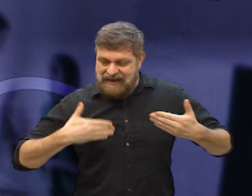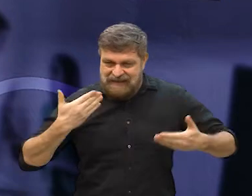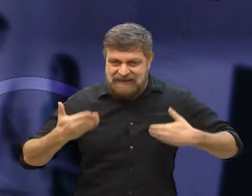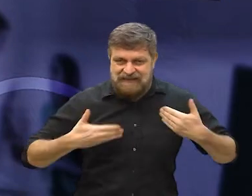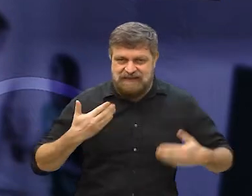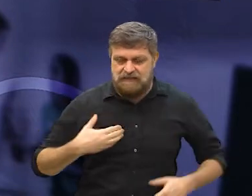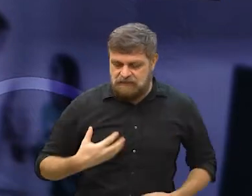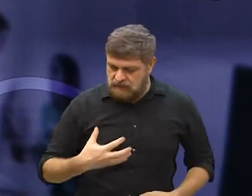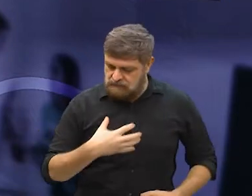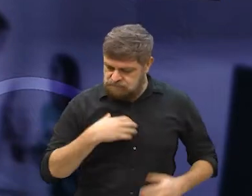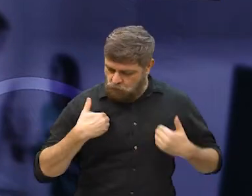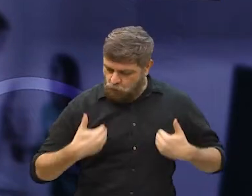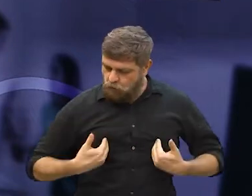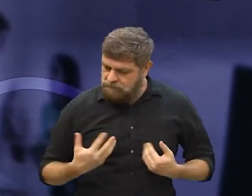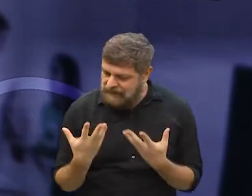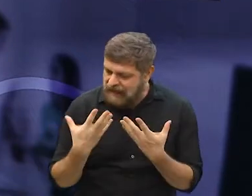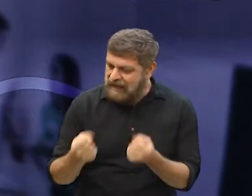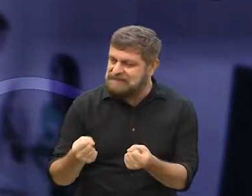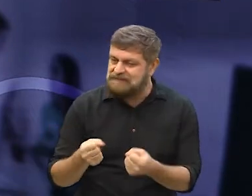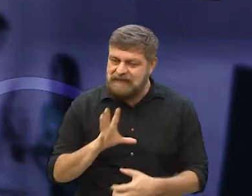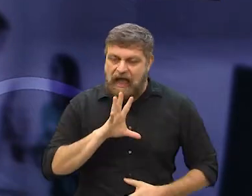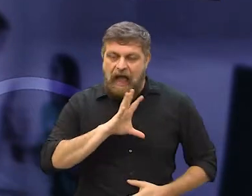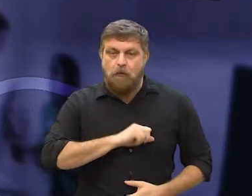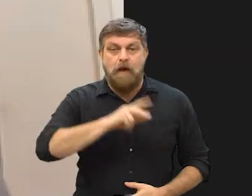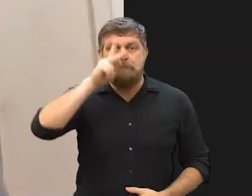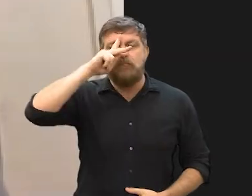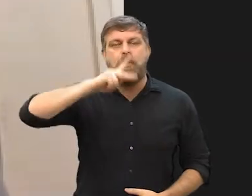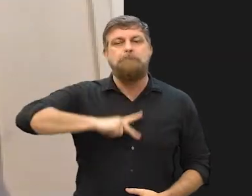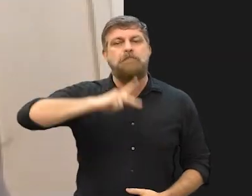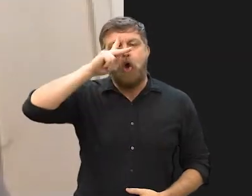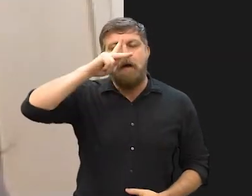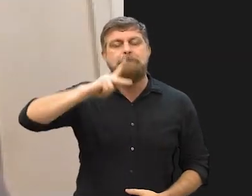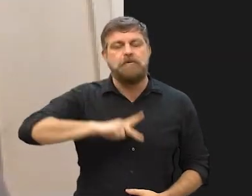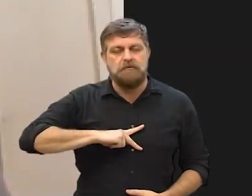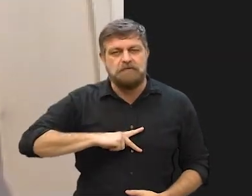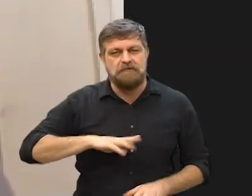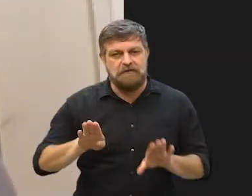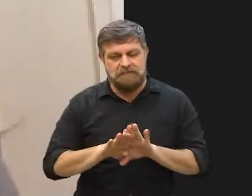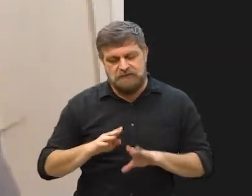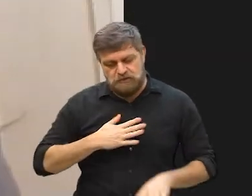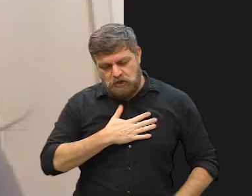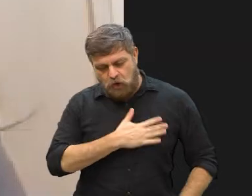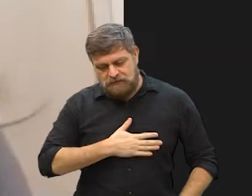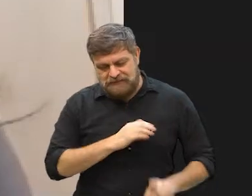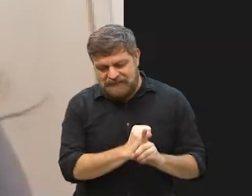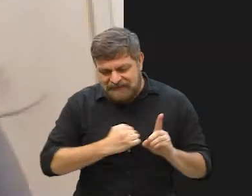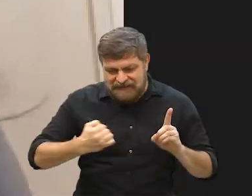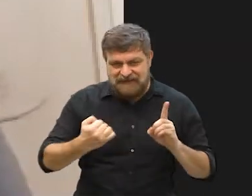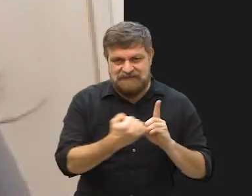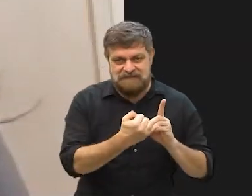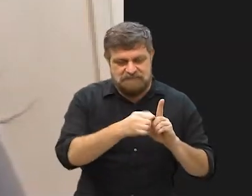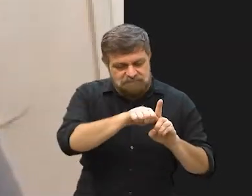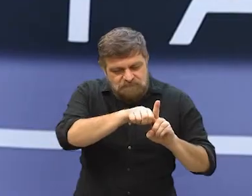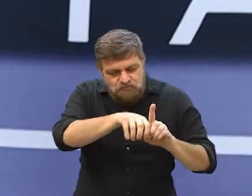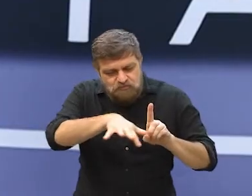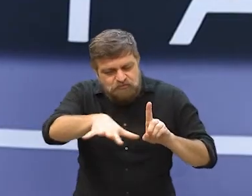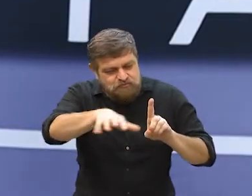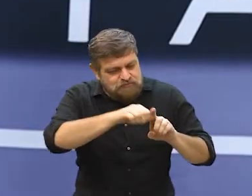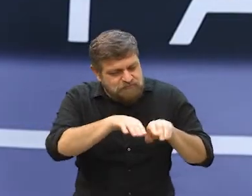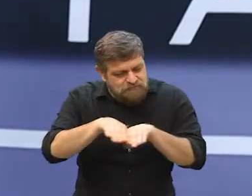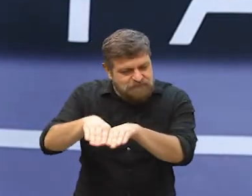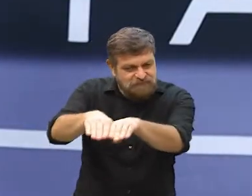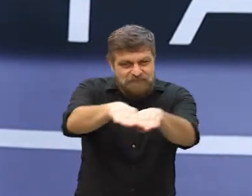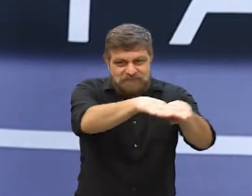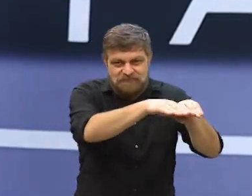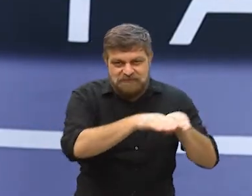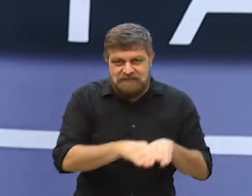essa aceitação, esse amor por si mesmo, por si mesma, que a gente gostaria que a sociedade tivesse como um todo, né? E aí que eu